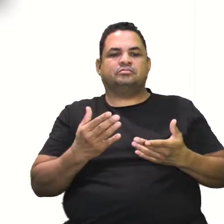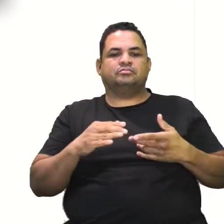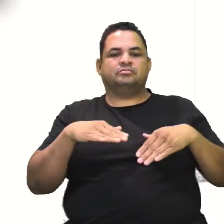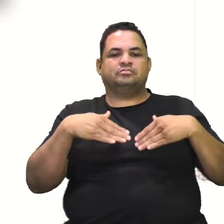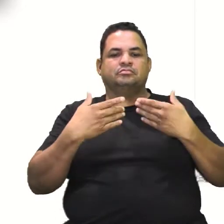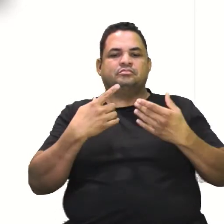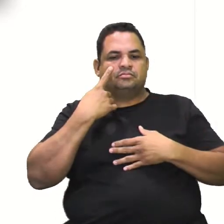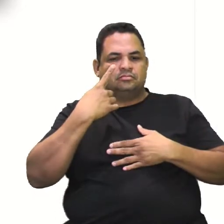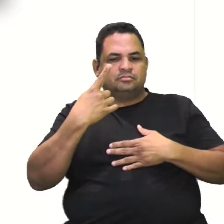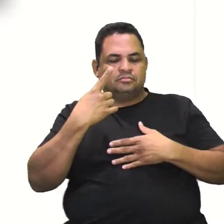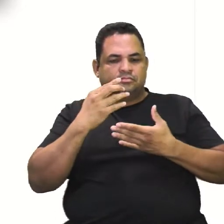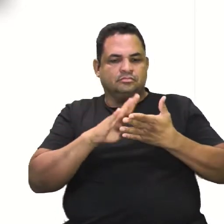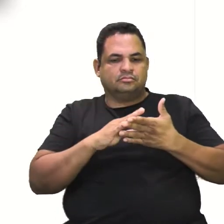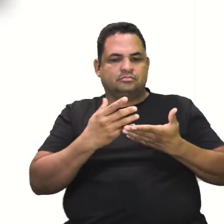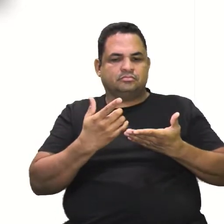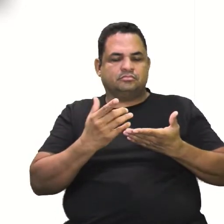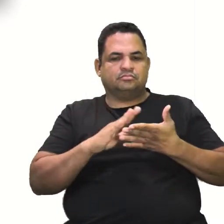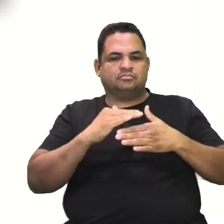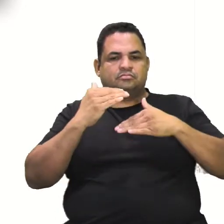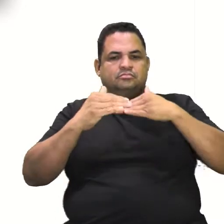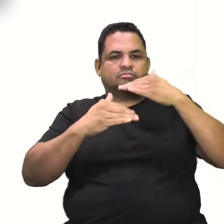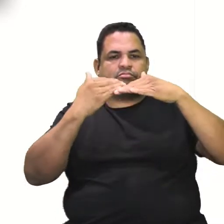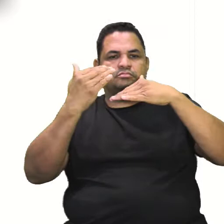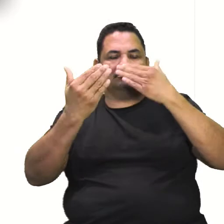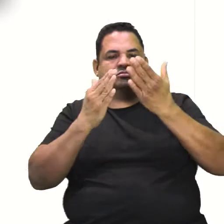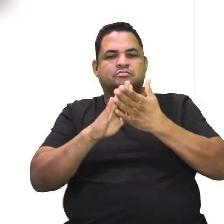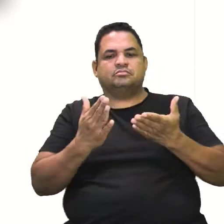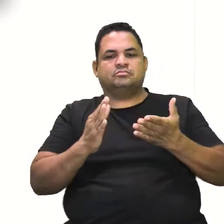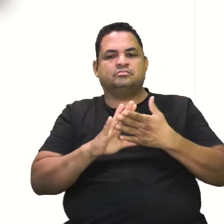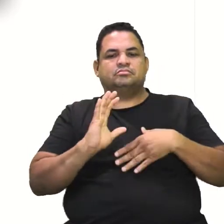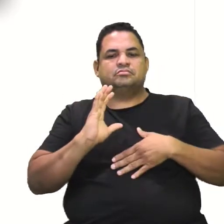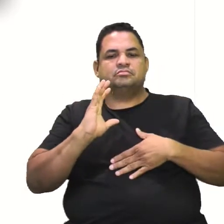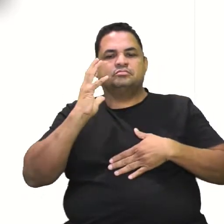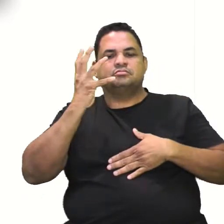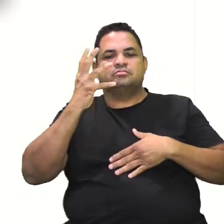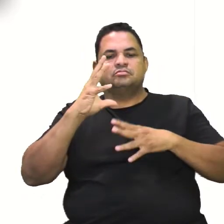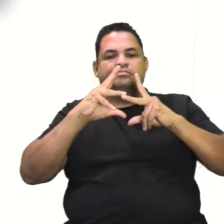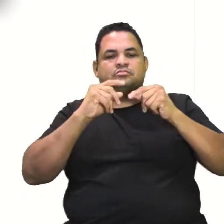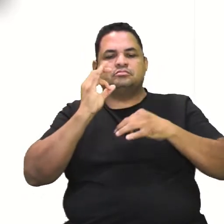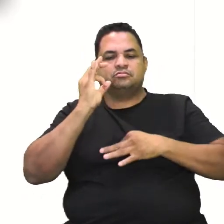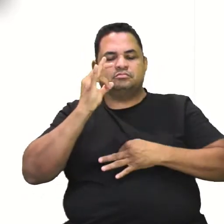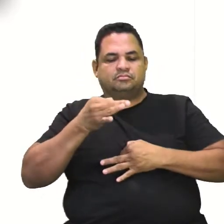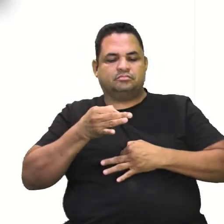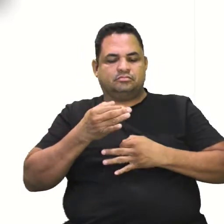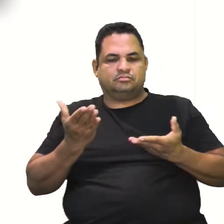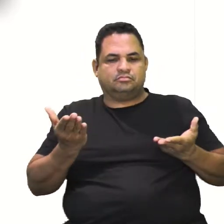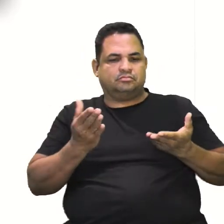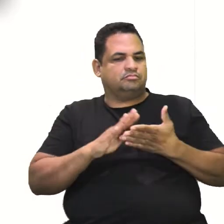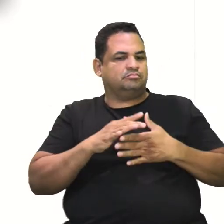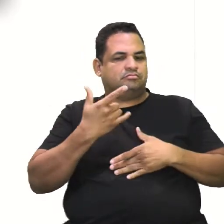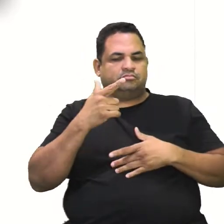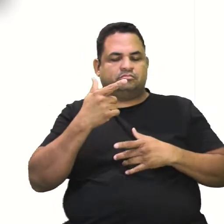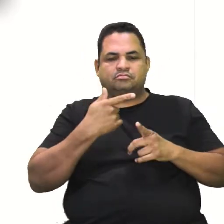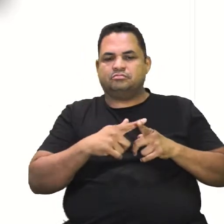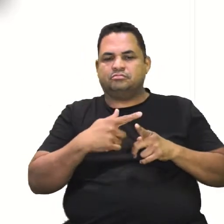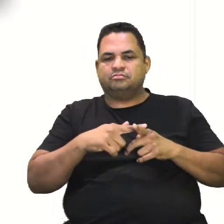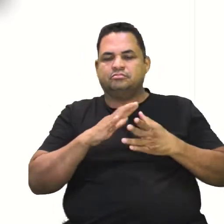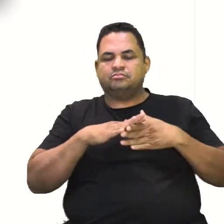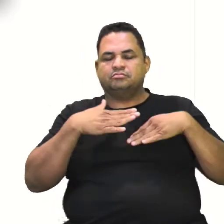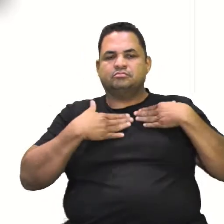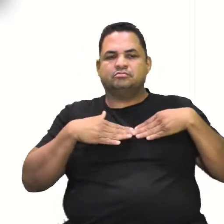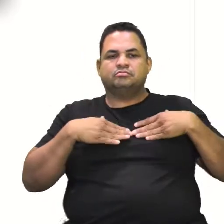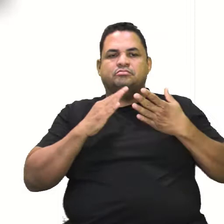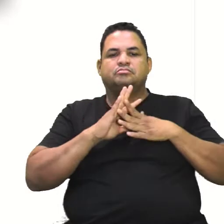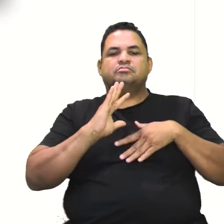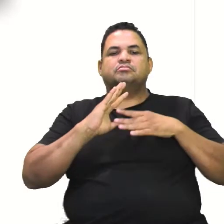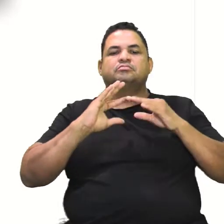apavorante quando a gente olha, mas vocês viram que a gente desenvolveu e resolveu tudo direitinho, sem problemas, né? Só ter